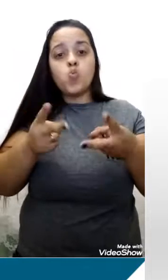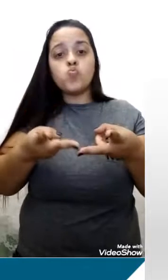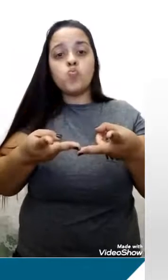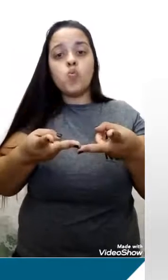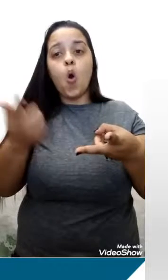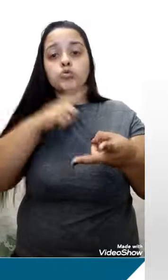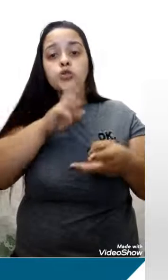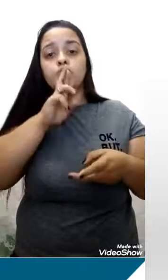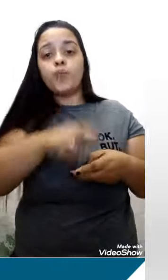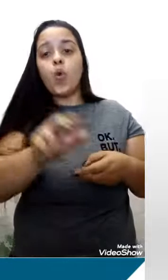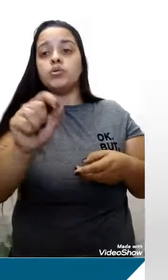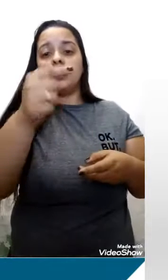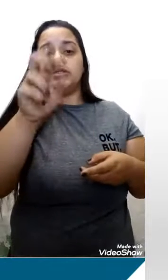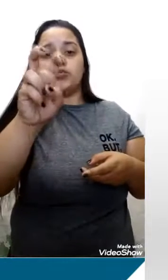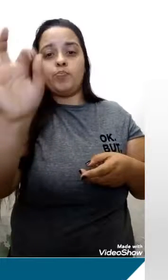nós teremos